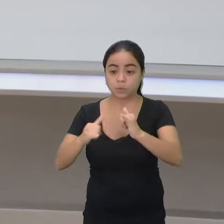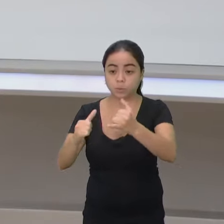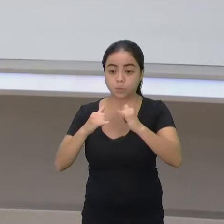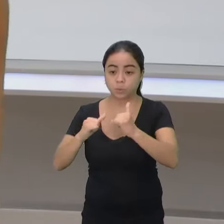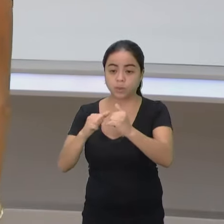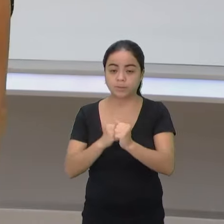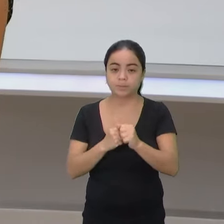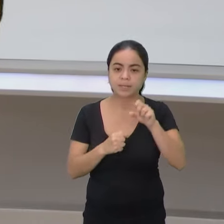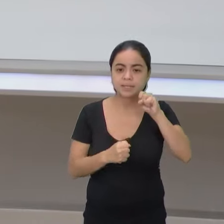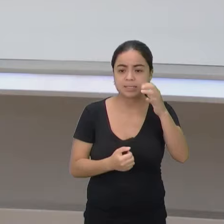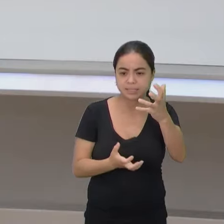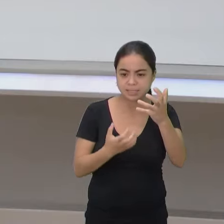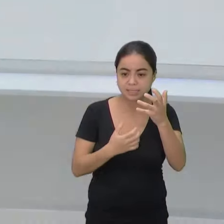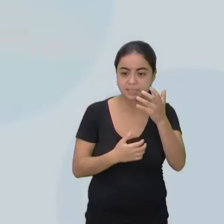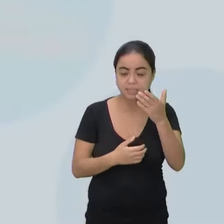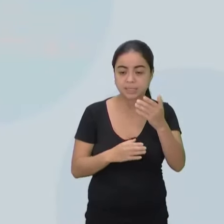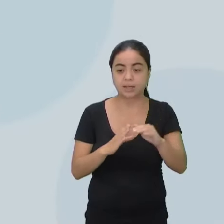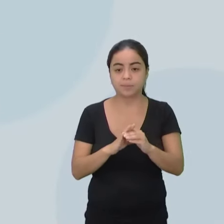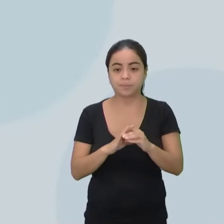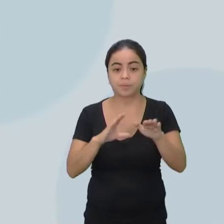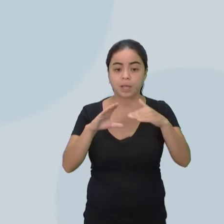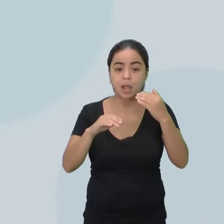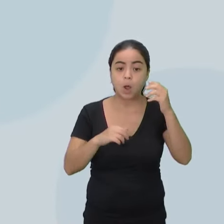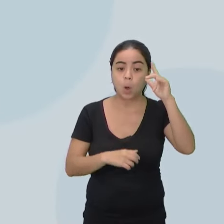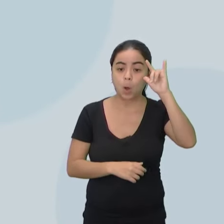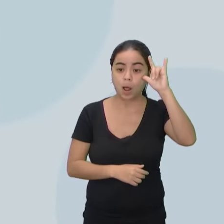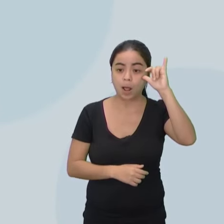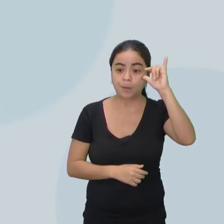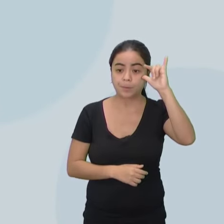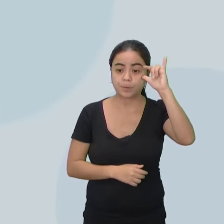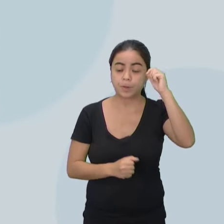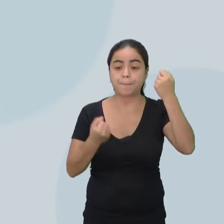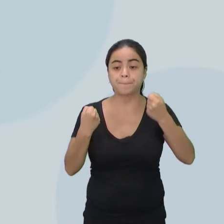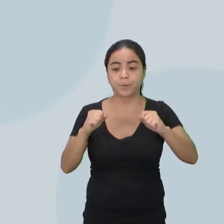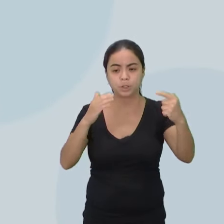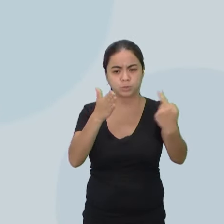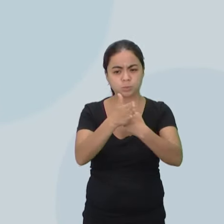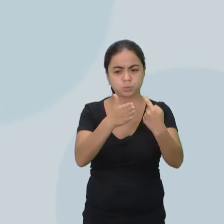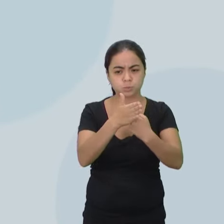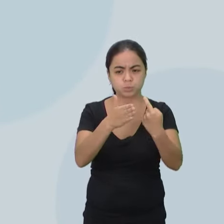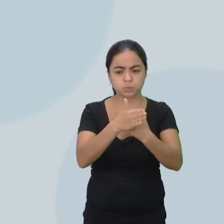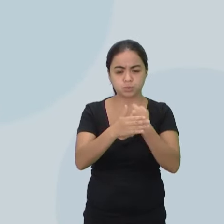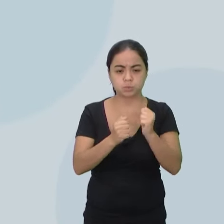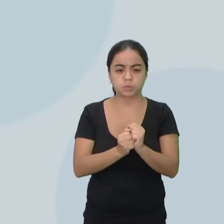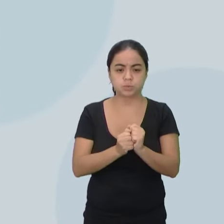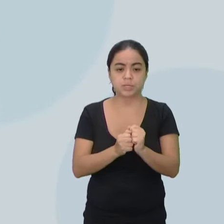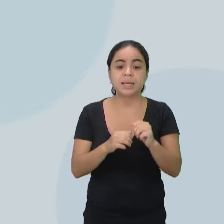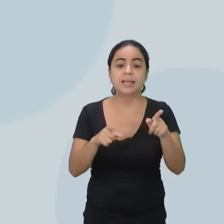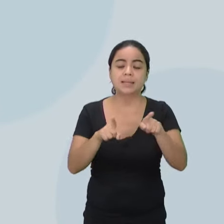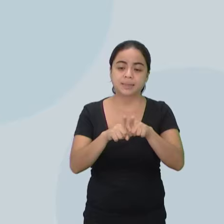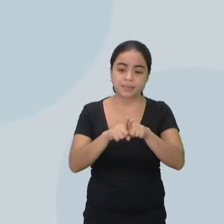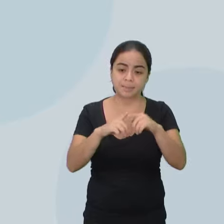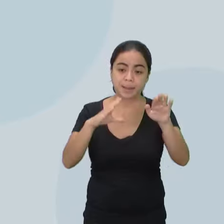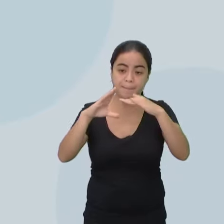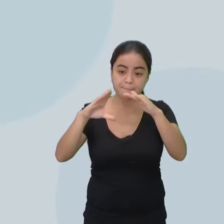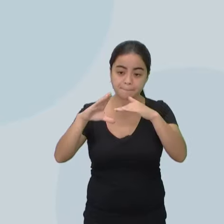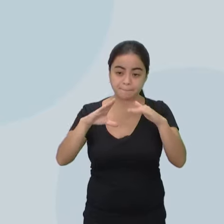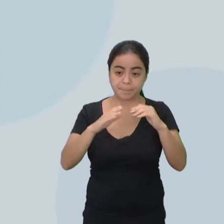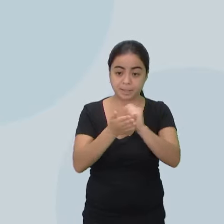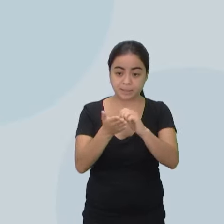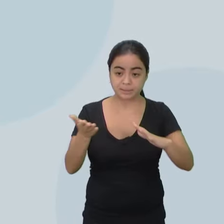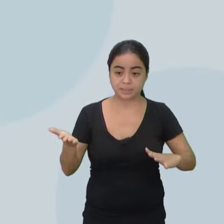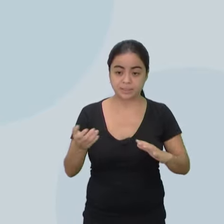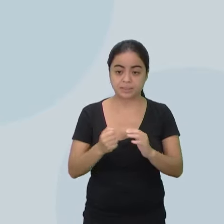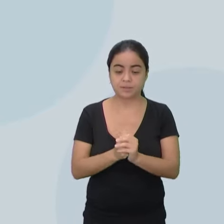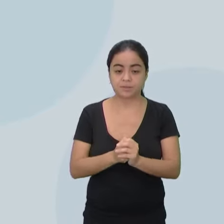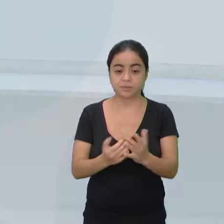quiser falar comigo, você pode me achar lá no Instagram, ó, manda pergunta, compartilha suas tarefas comigo lá e eu respondo, tá bom?